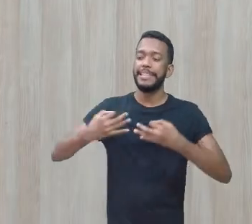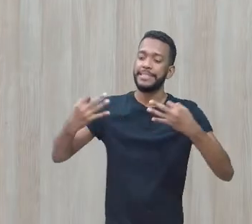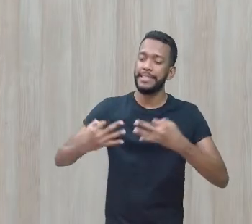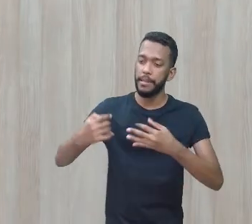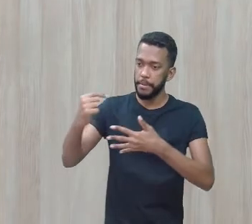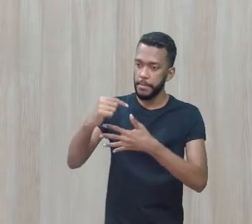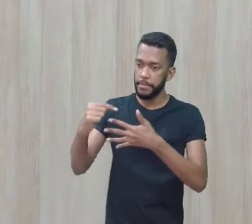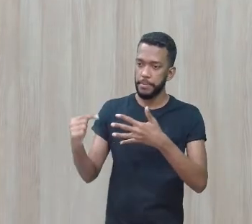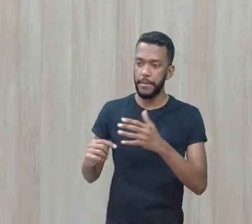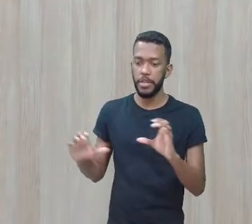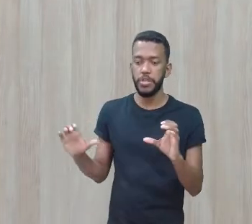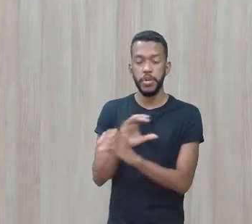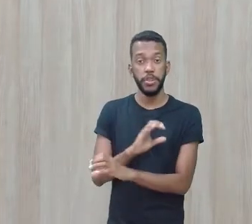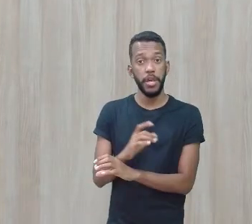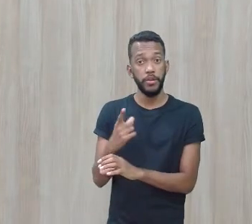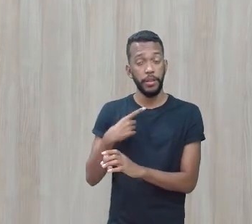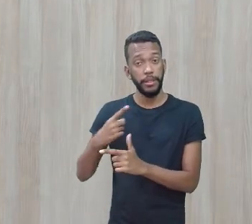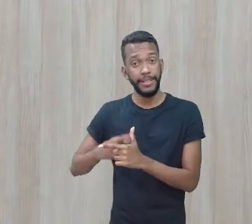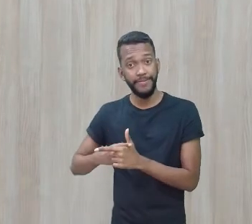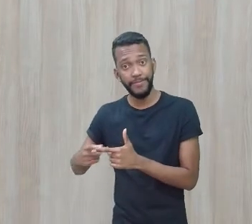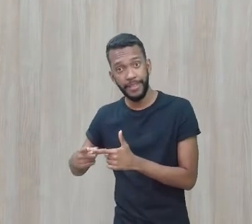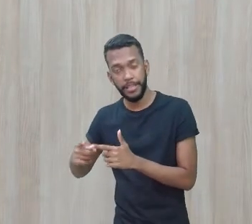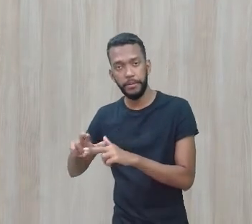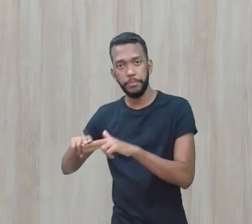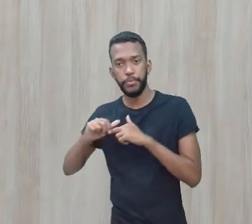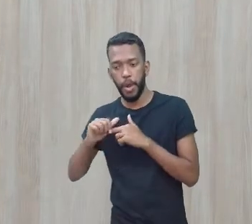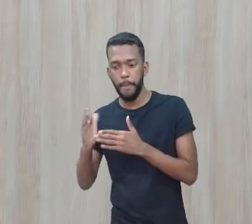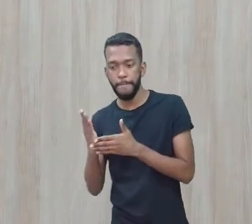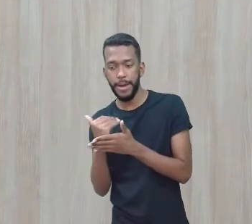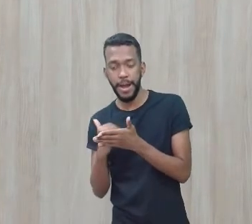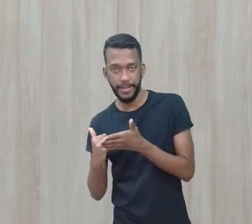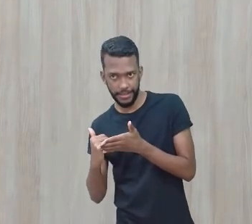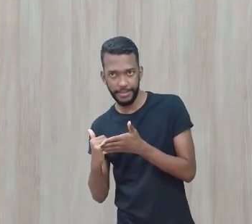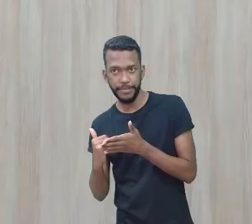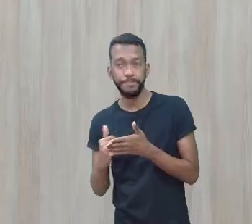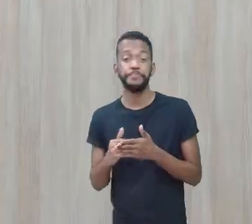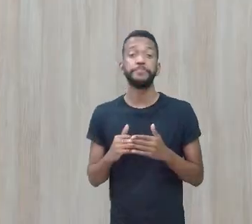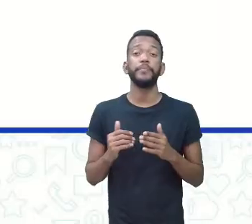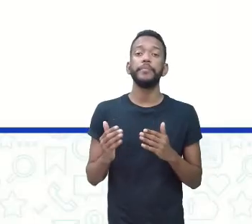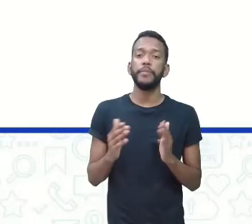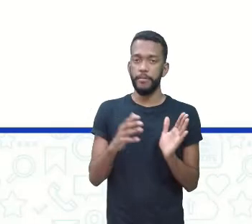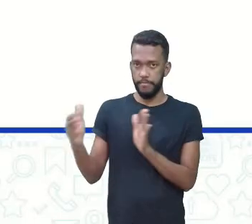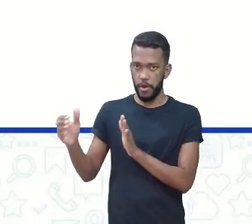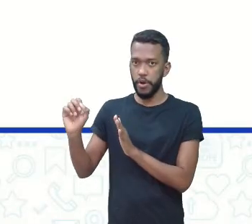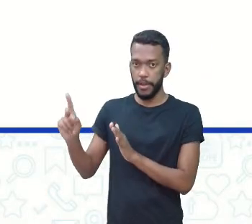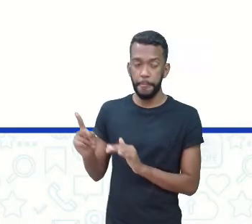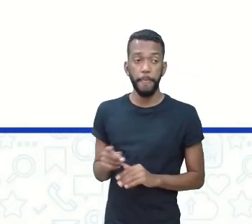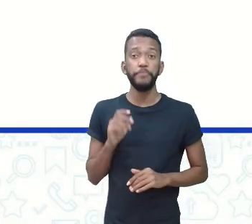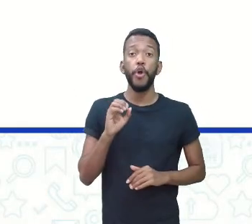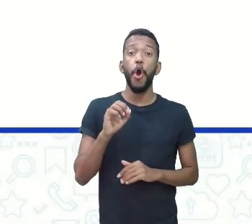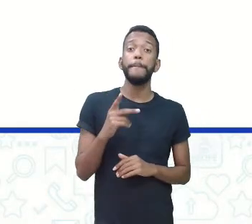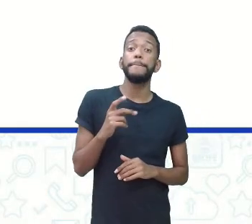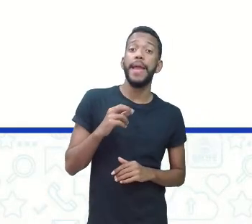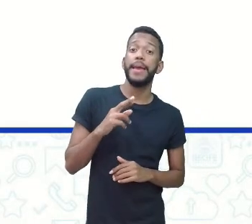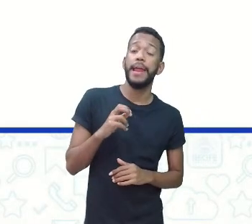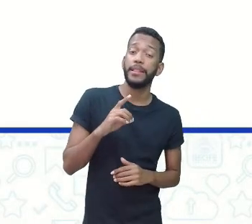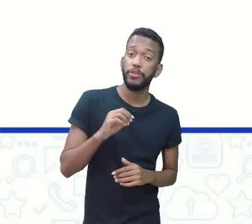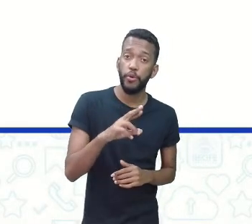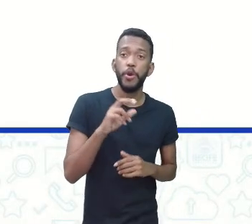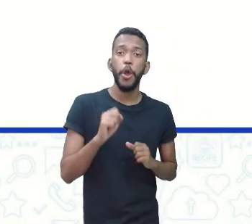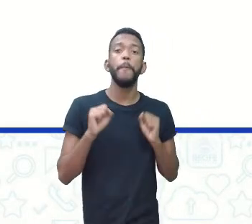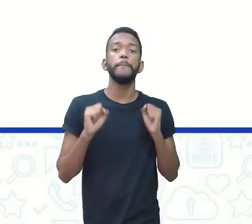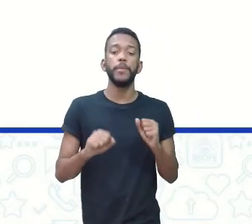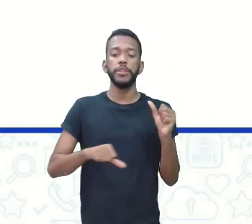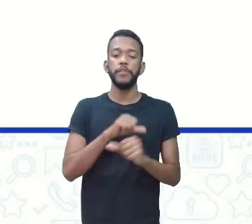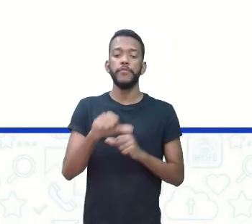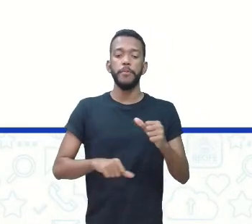quantidade total dividida por aquelas partes. Aqui no operador, eu posso transformar essa fração, né,